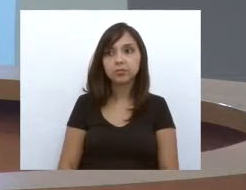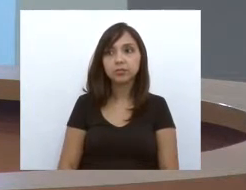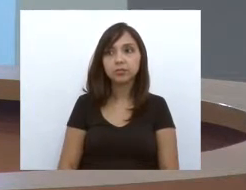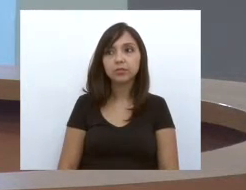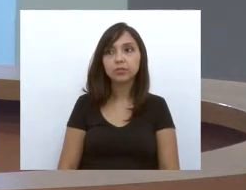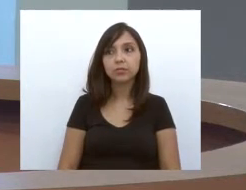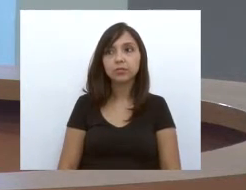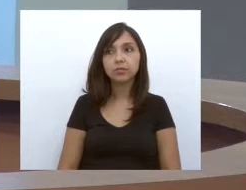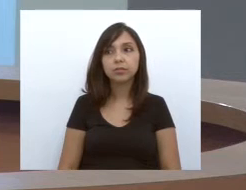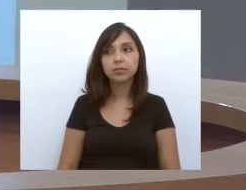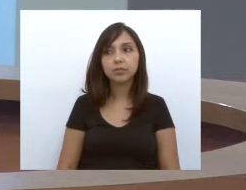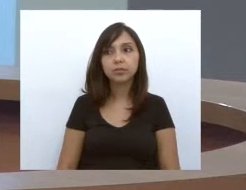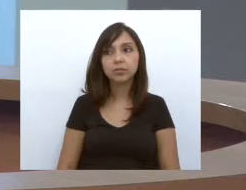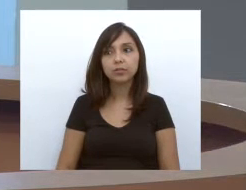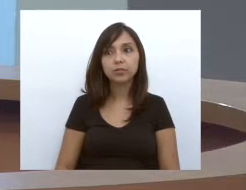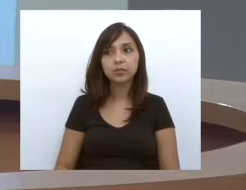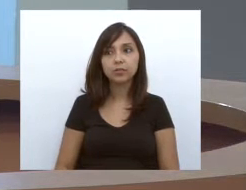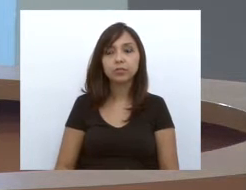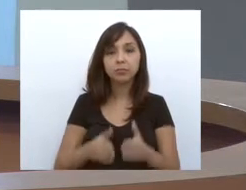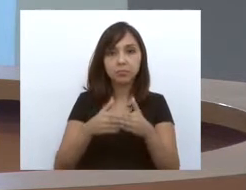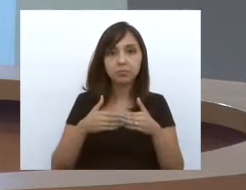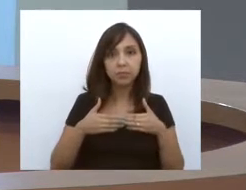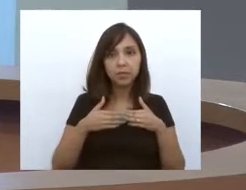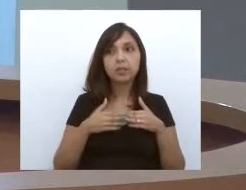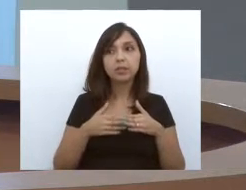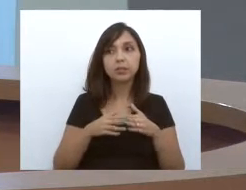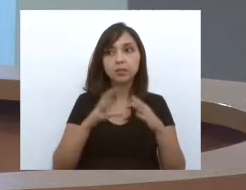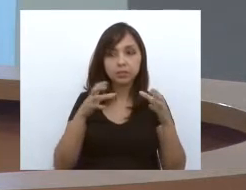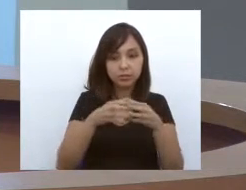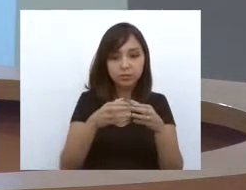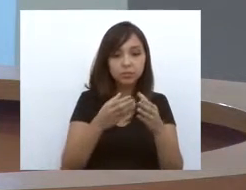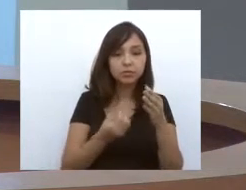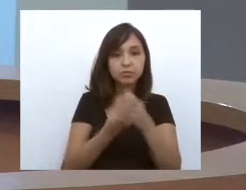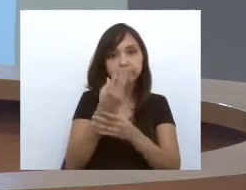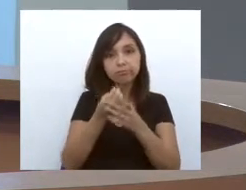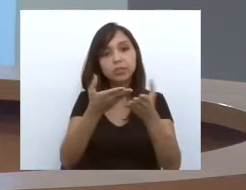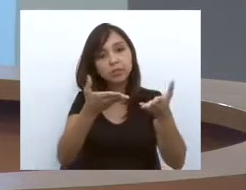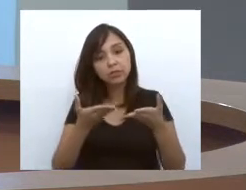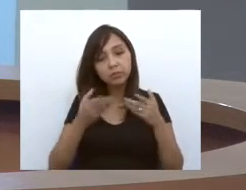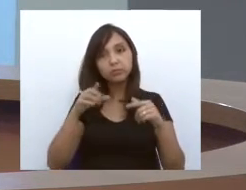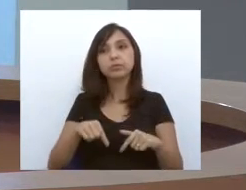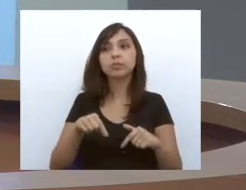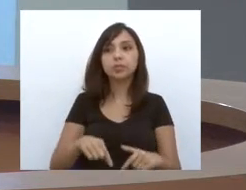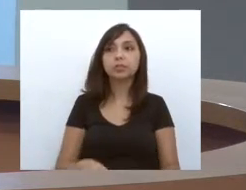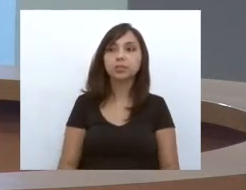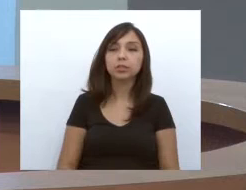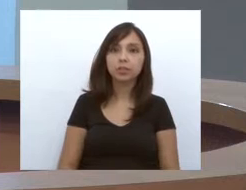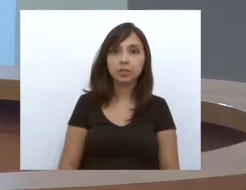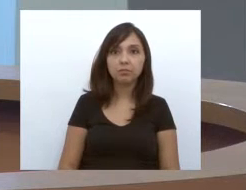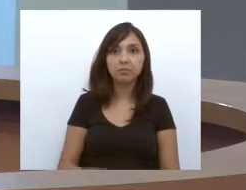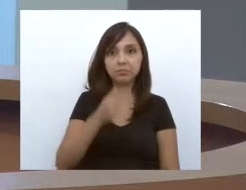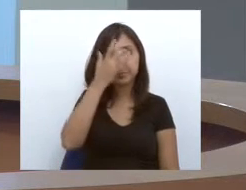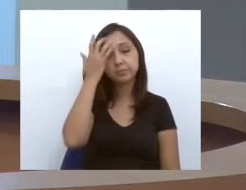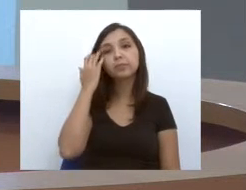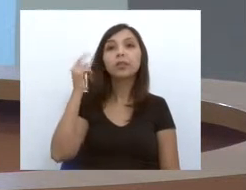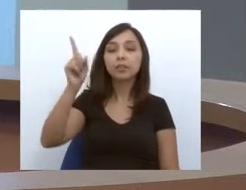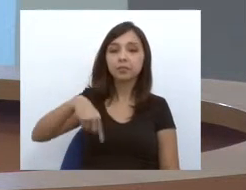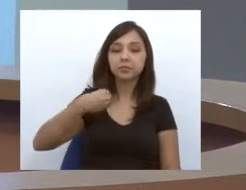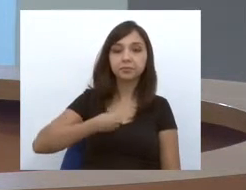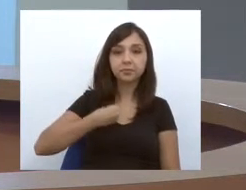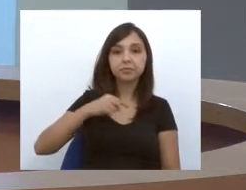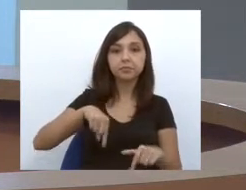peço a Vossa Excelência que determine, que solicite que a Comissão de Educação convide as dirigentes para fazer, para comparecer a esta